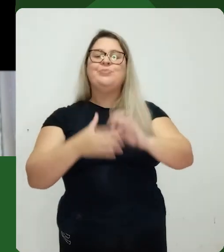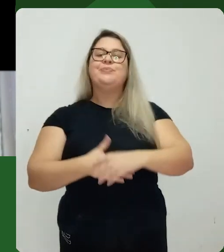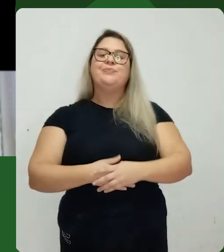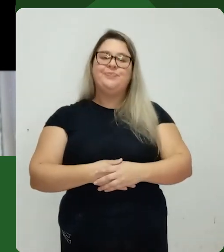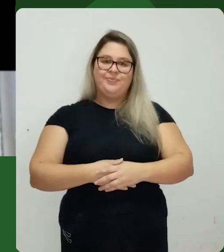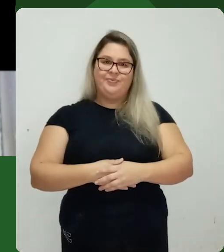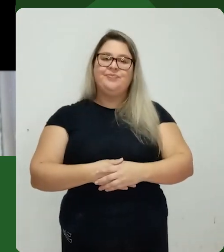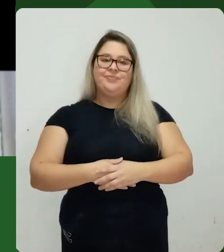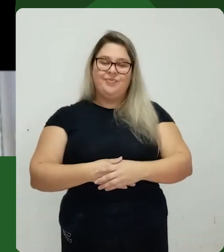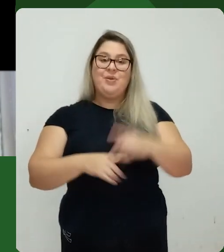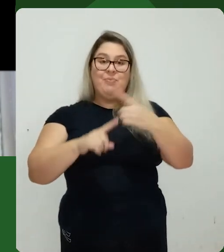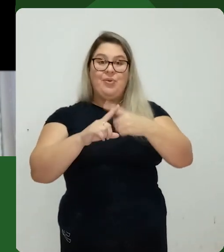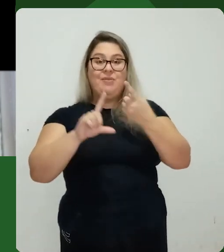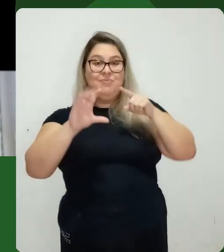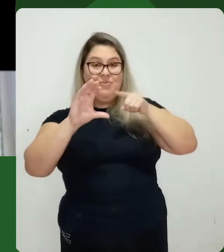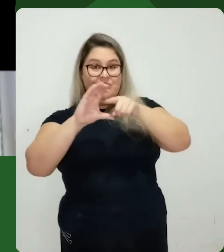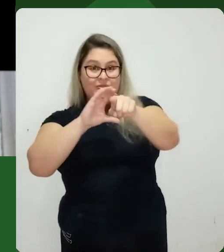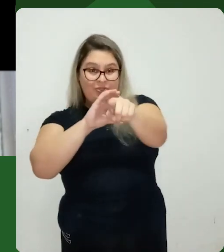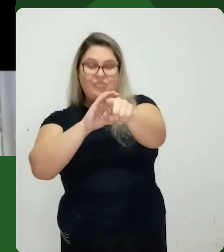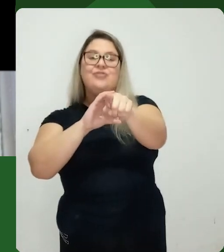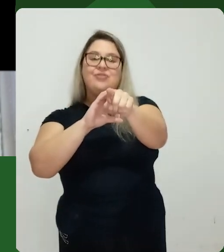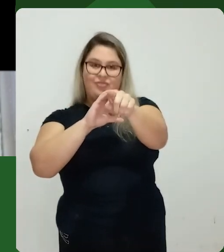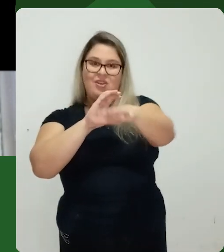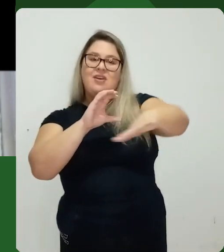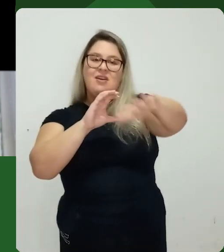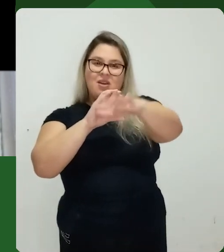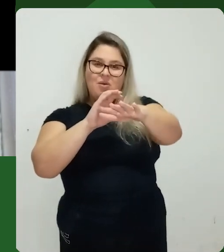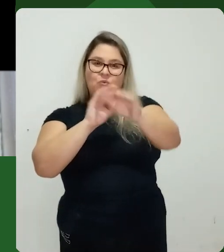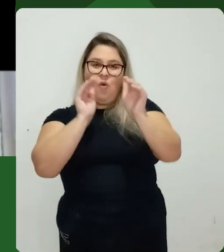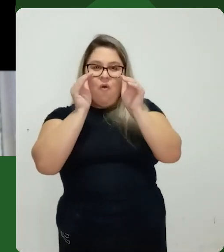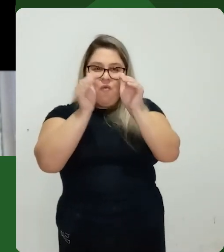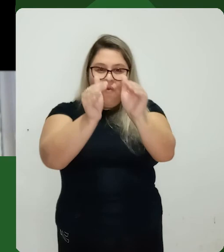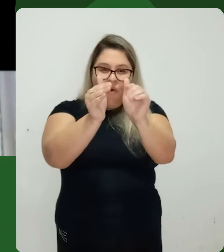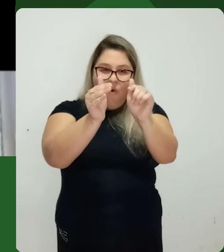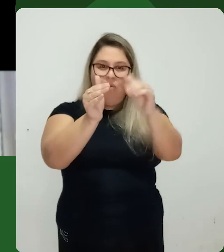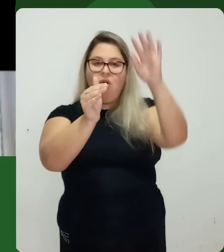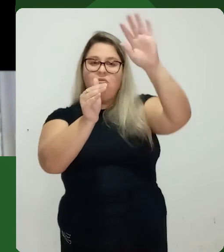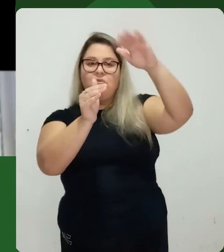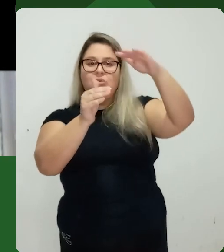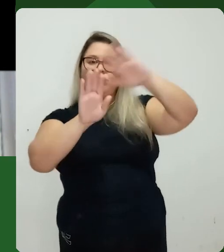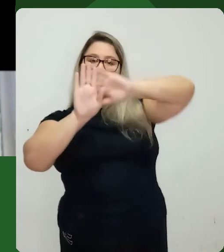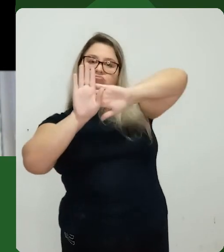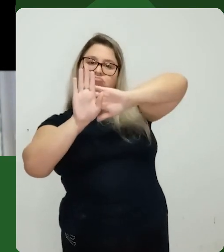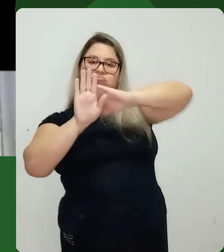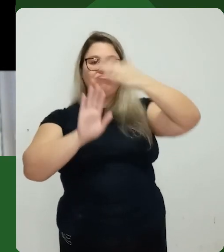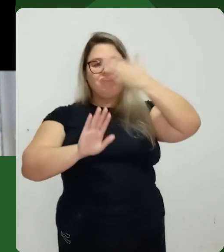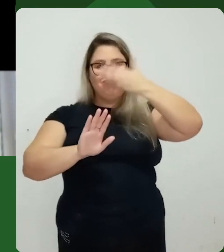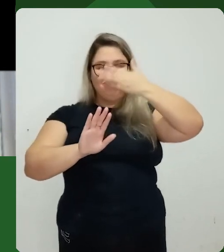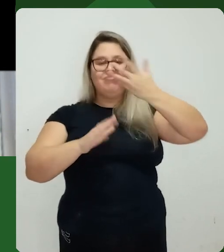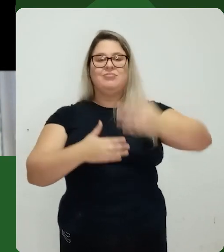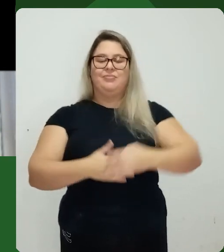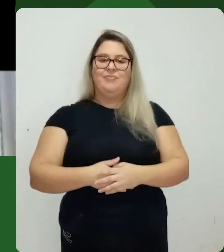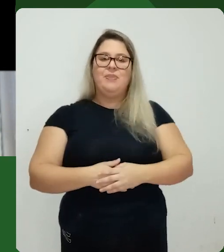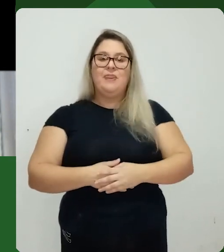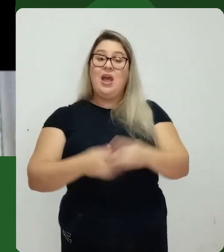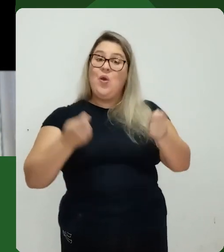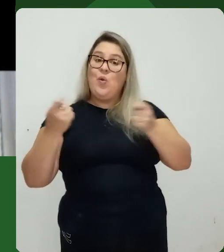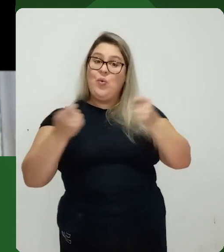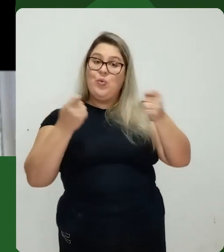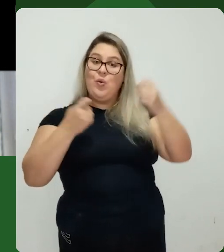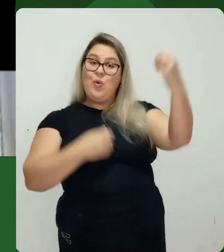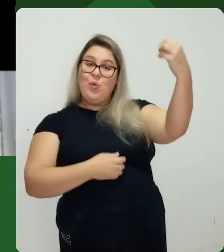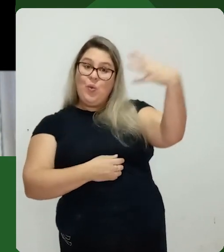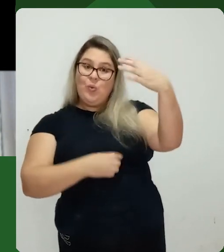se apaga, até esses aqui da frente não se apaga, né? Mas fica borrado, fica desfocado. A profundidade de campo acaba